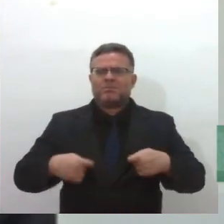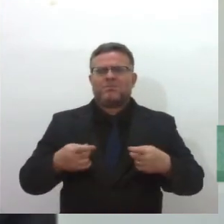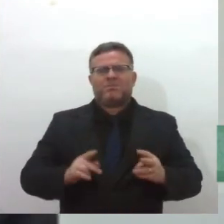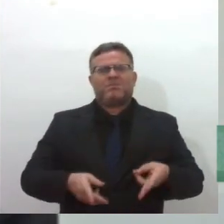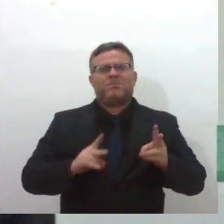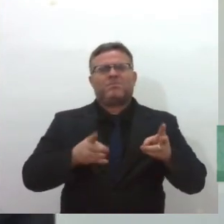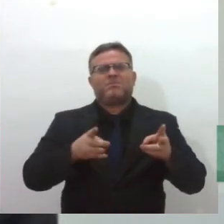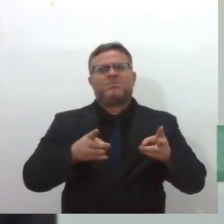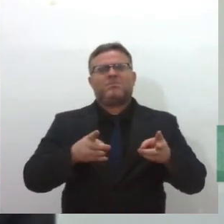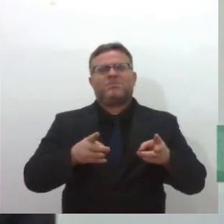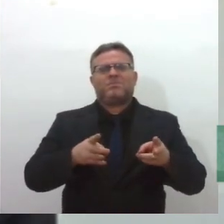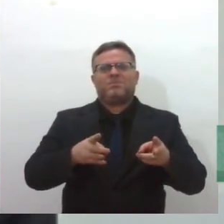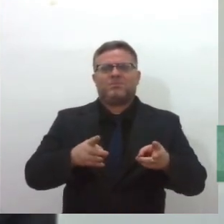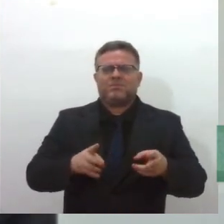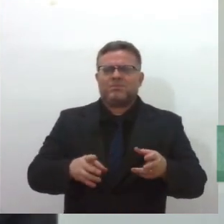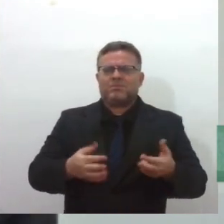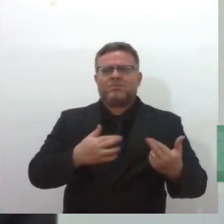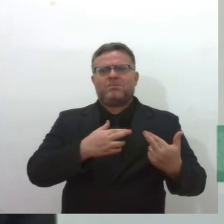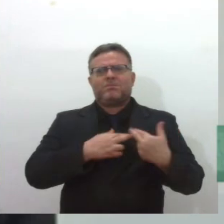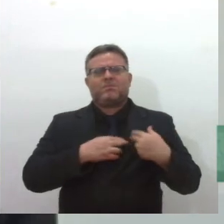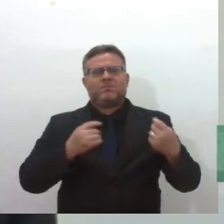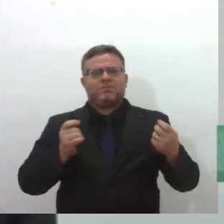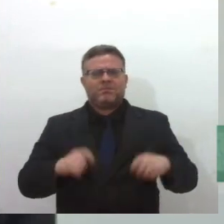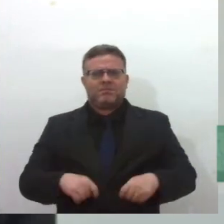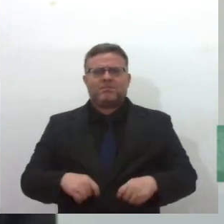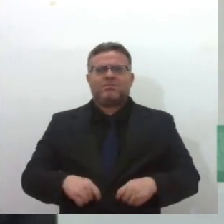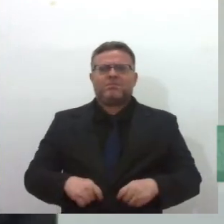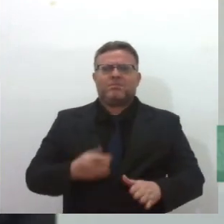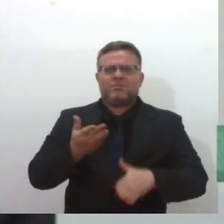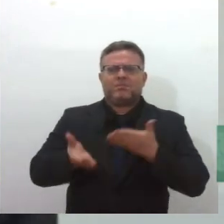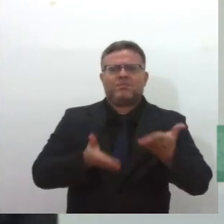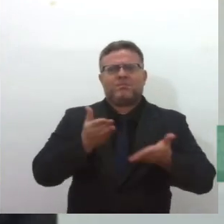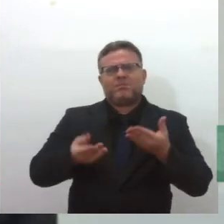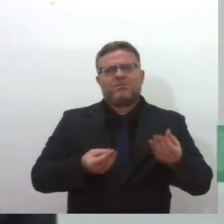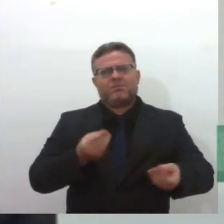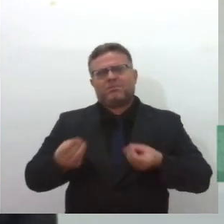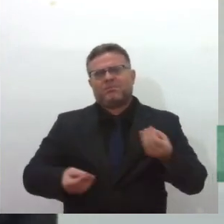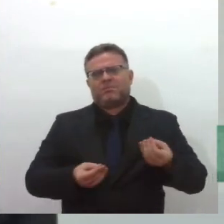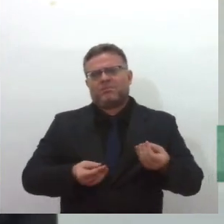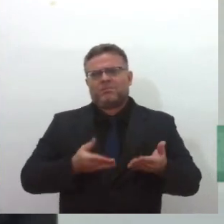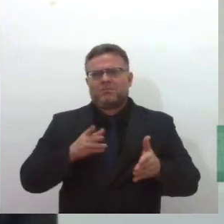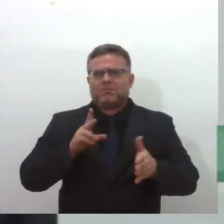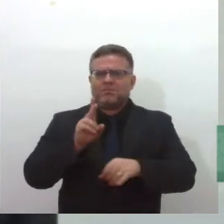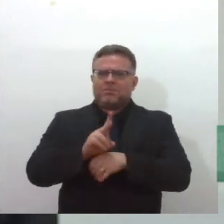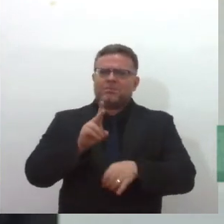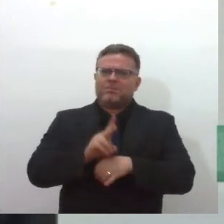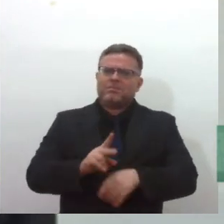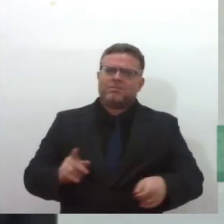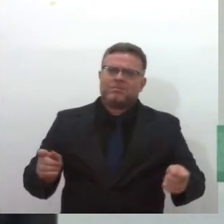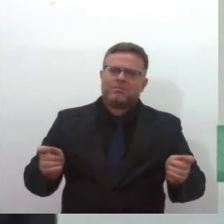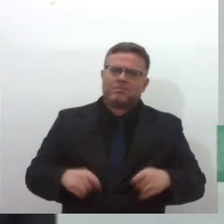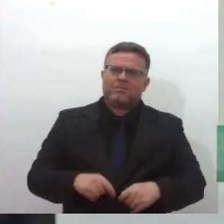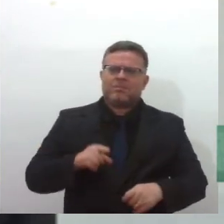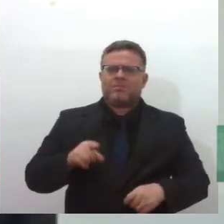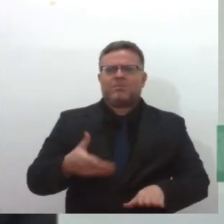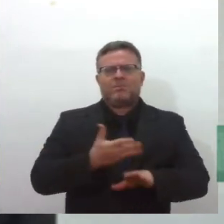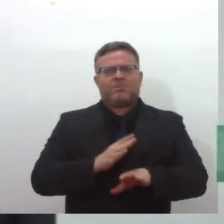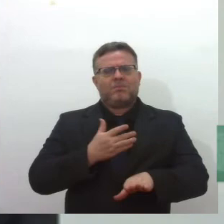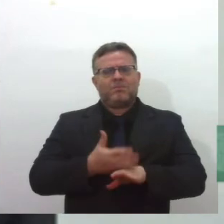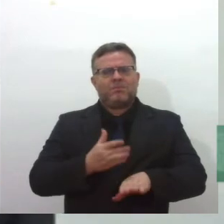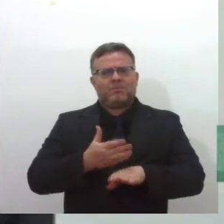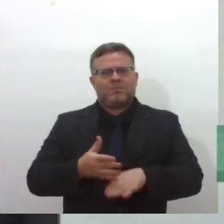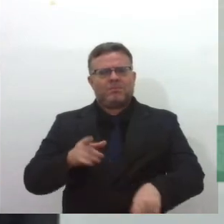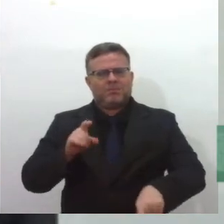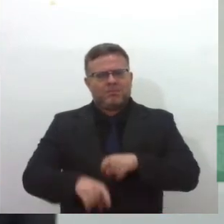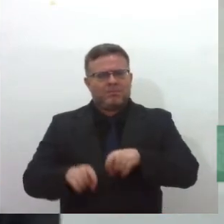identificar, responsabilizar e tratar, cuidar também para que ele não pratique tais condutas